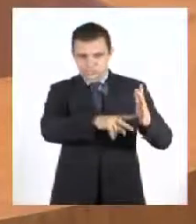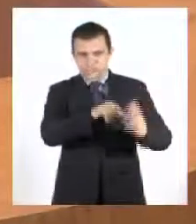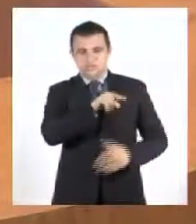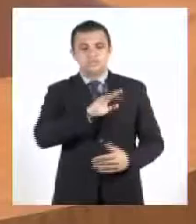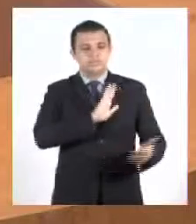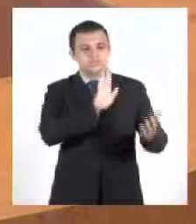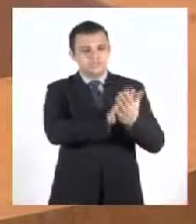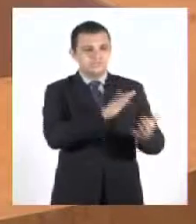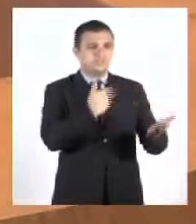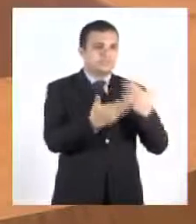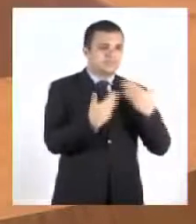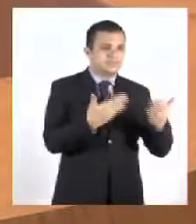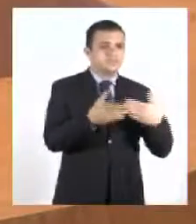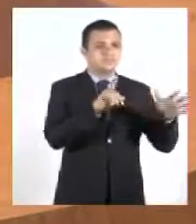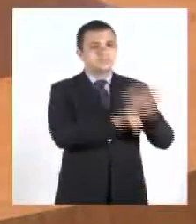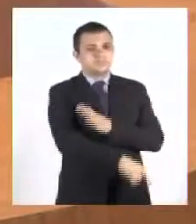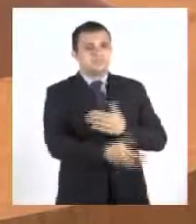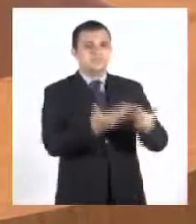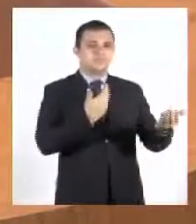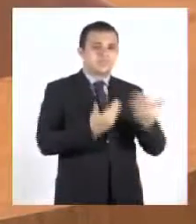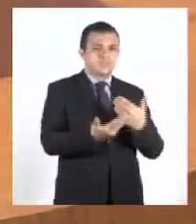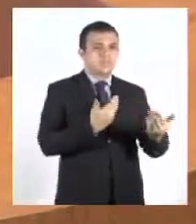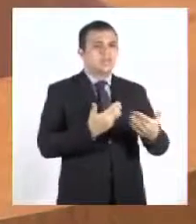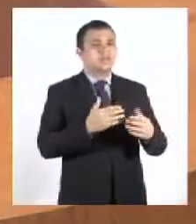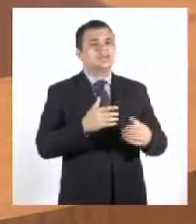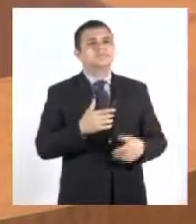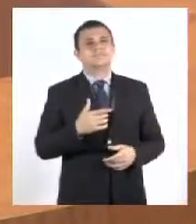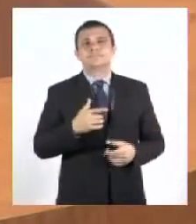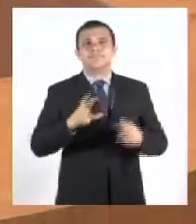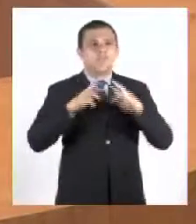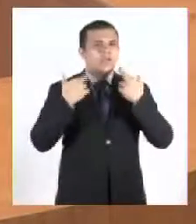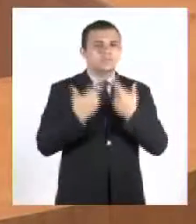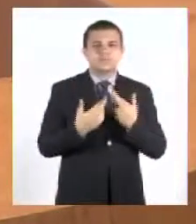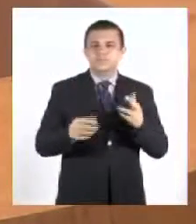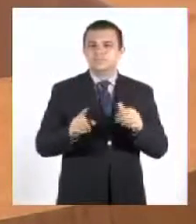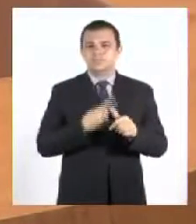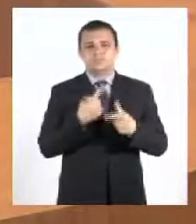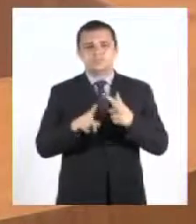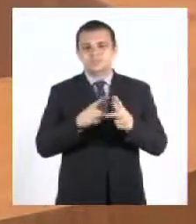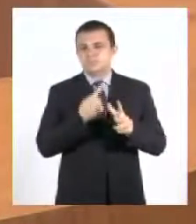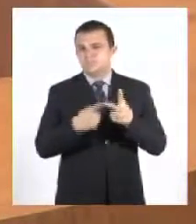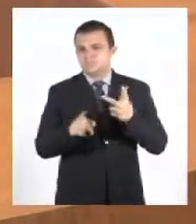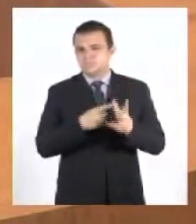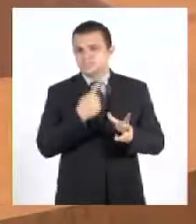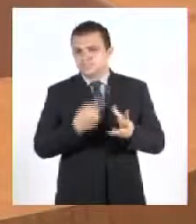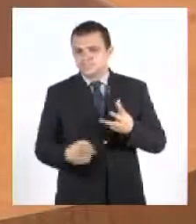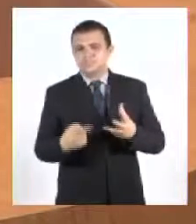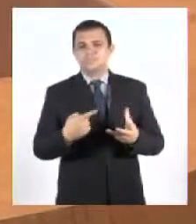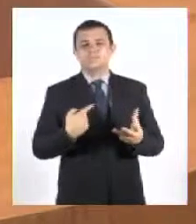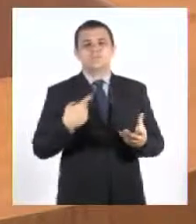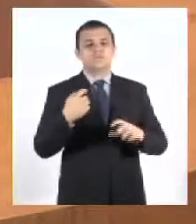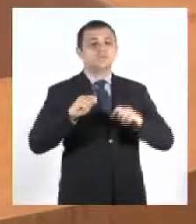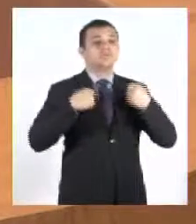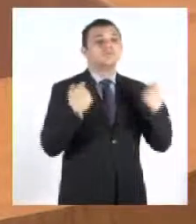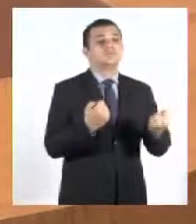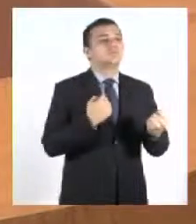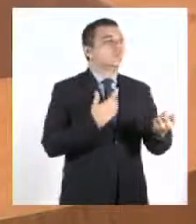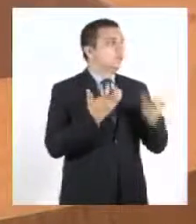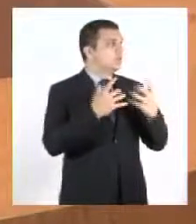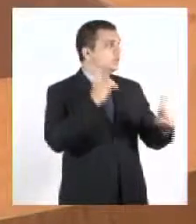momentos, tivemos reunidos para encontrar a melhor solução, como temos